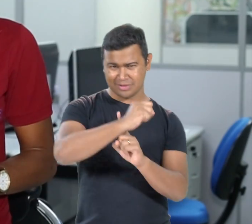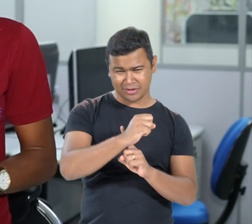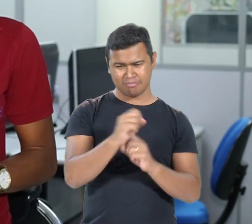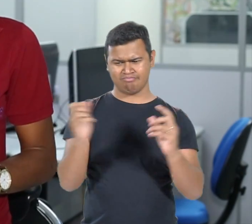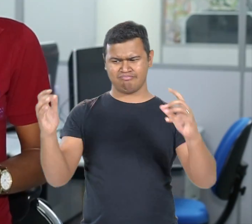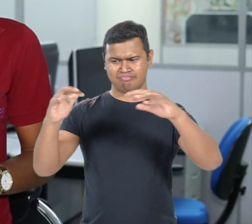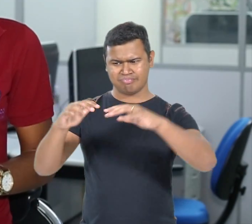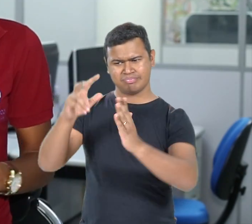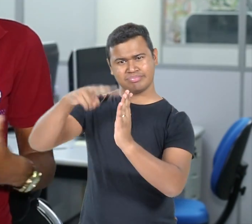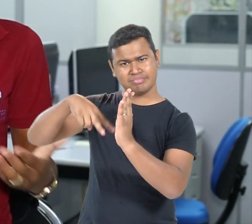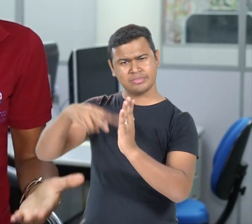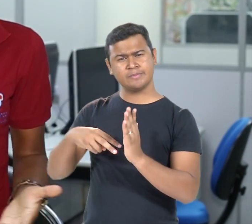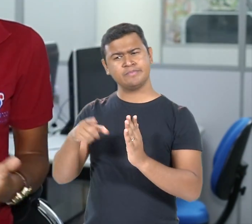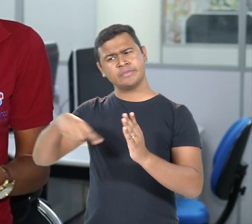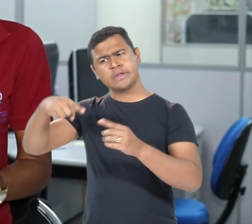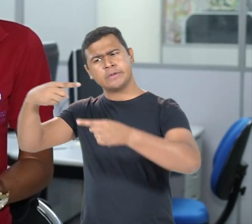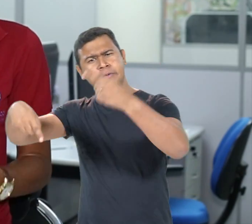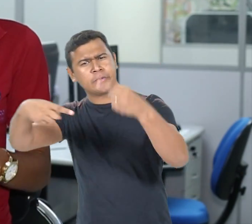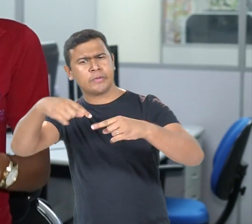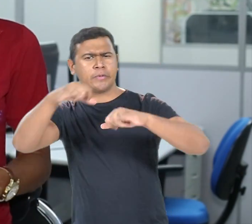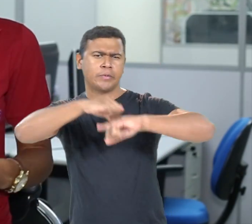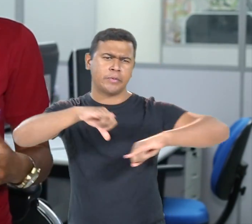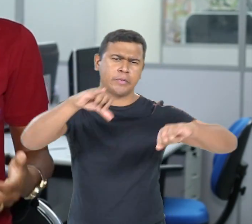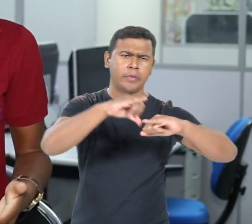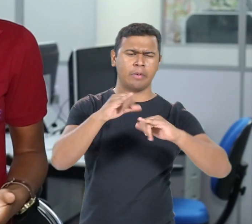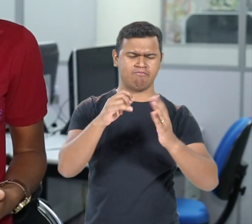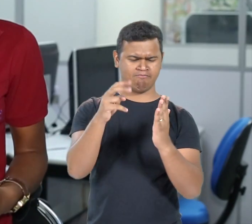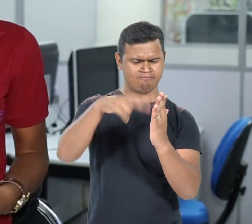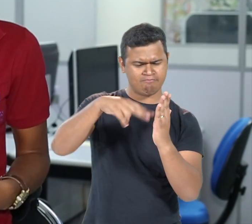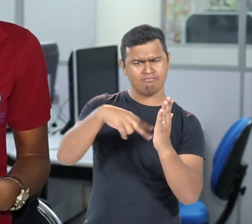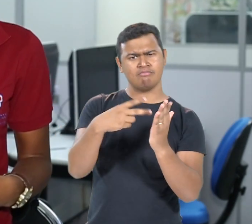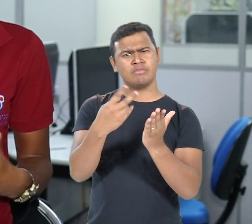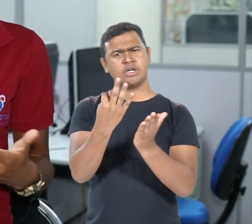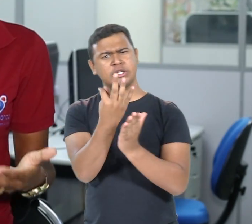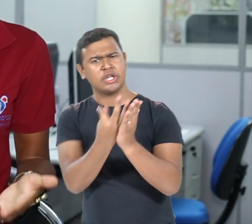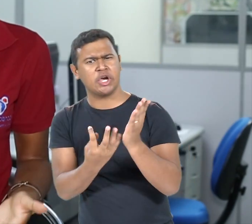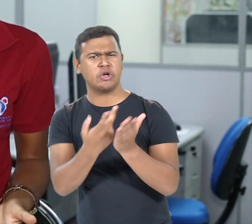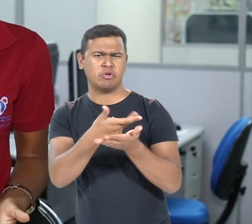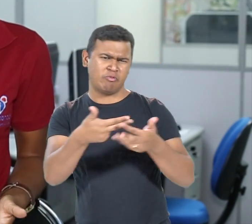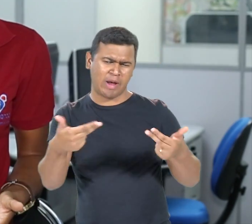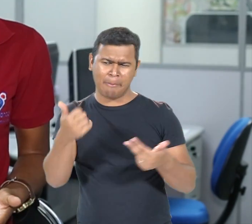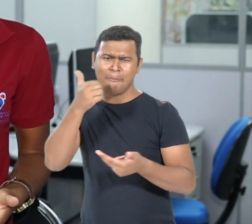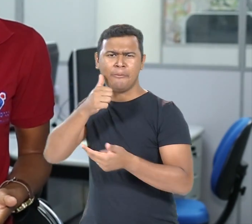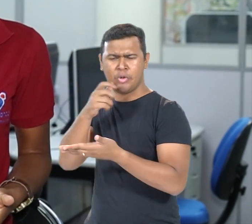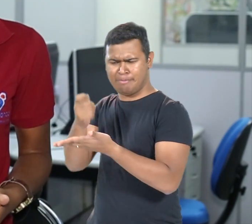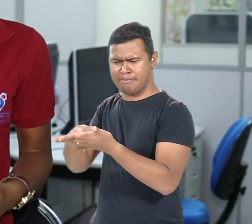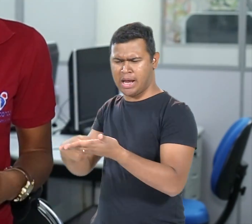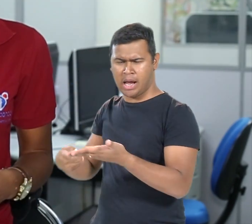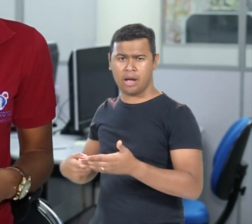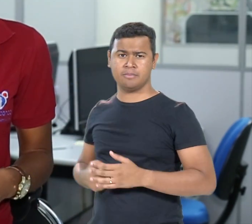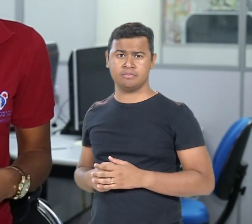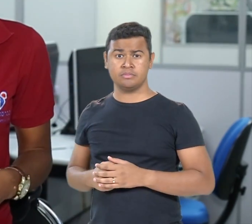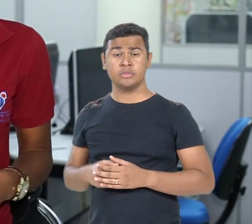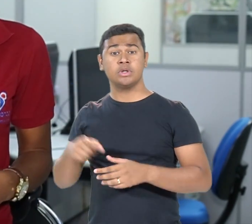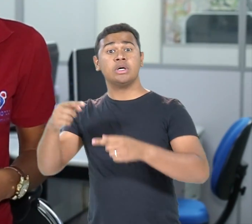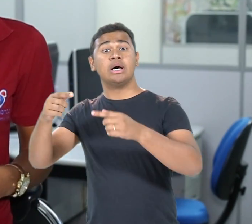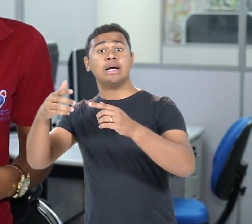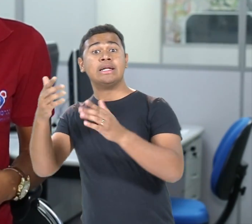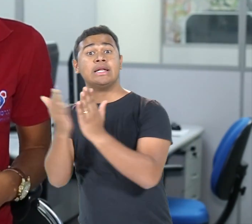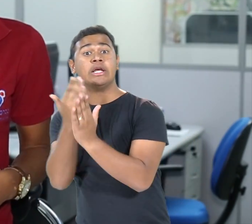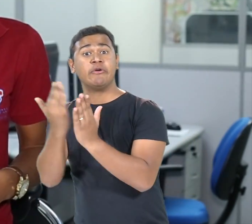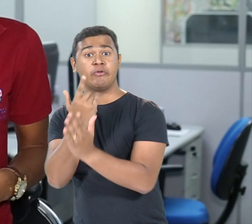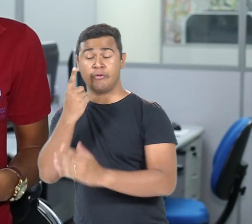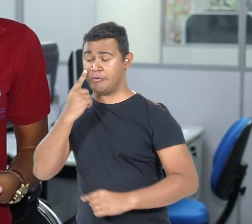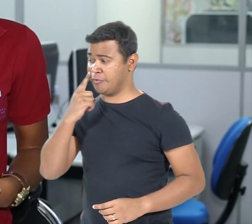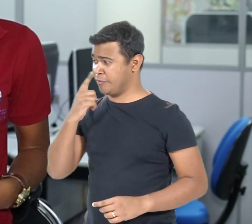Sociais. O pessoal discute e divulga obras literárias escritas por mulheres. O livro em debate nesse mês é